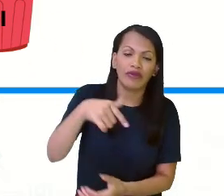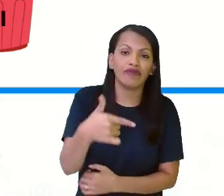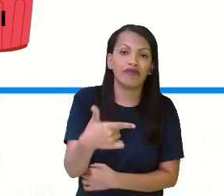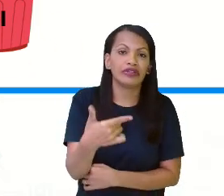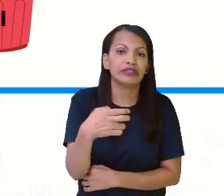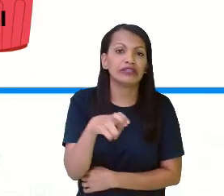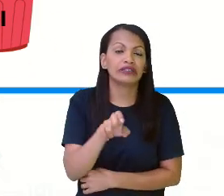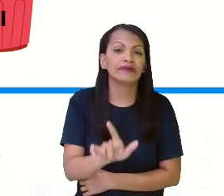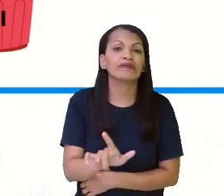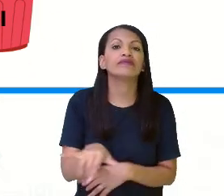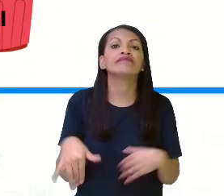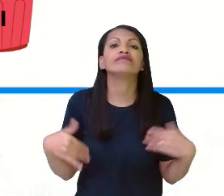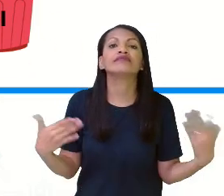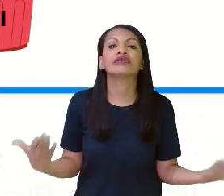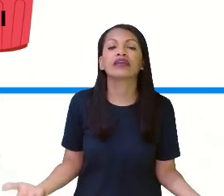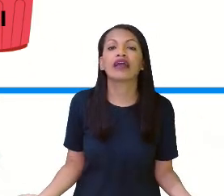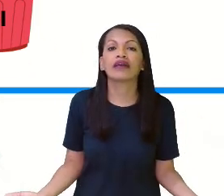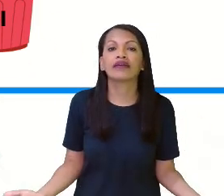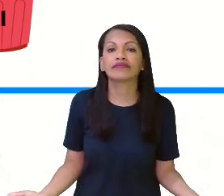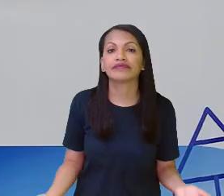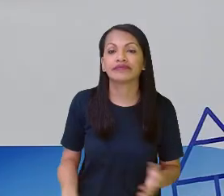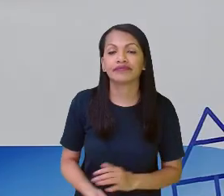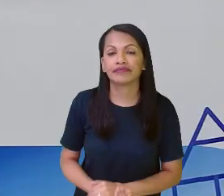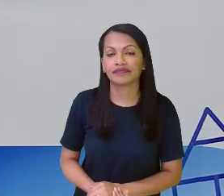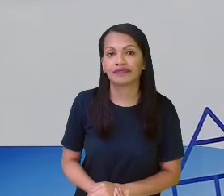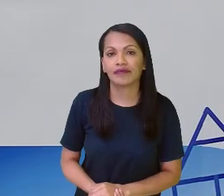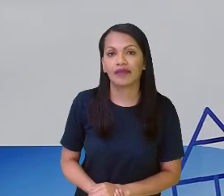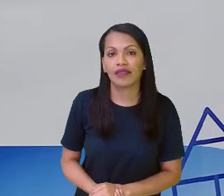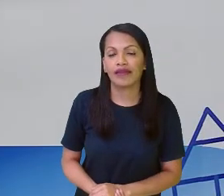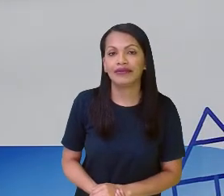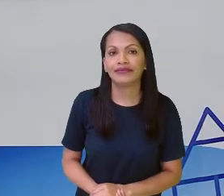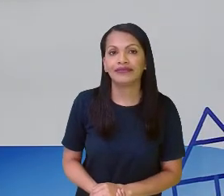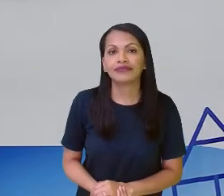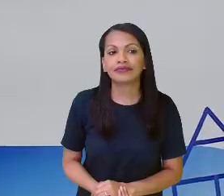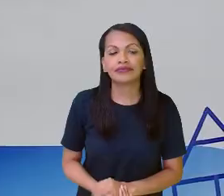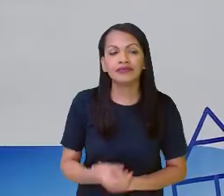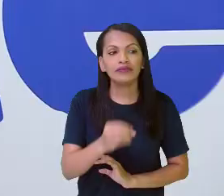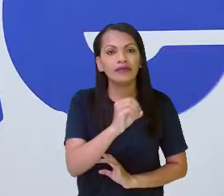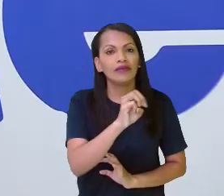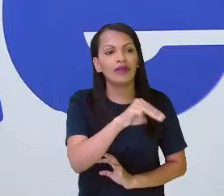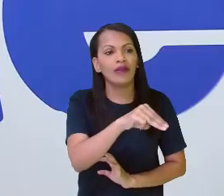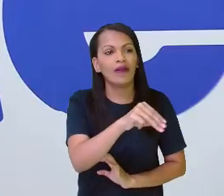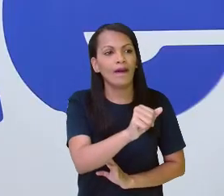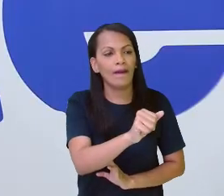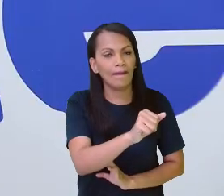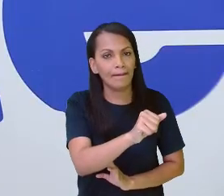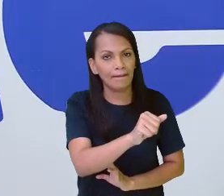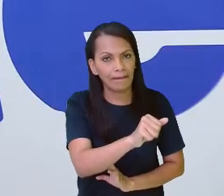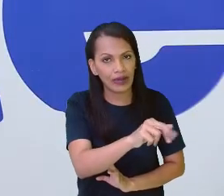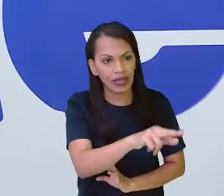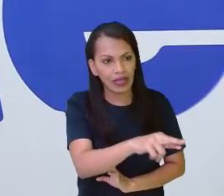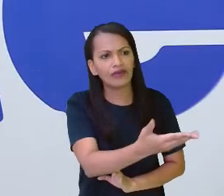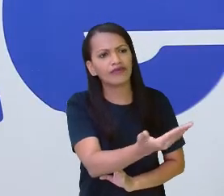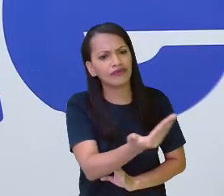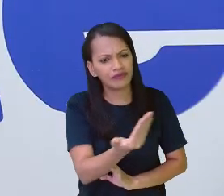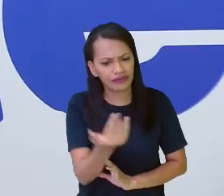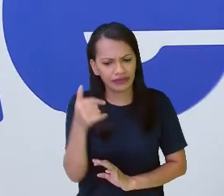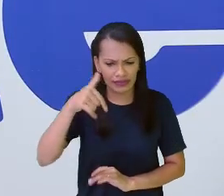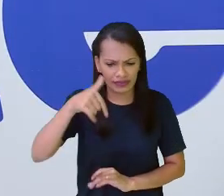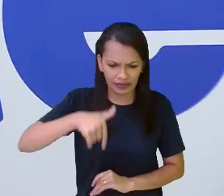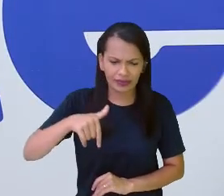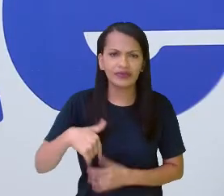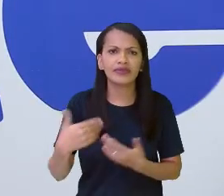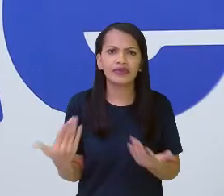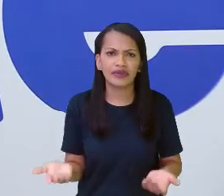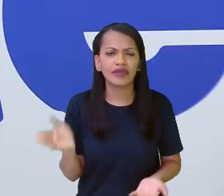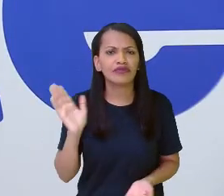E aí, quinto ano? E aí, professora, Omar, por isso que ele veio aqui, né? Porque o Omar, ele arrasa, né?